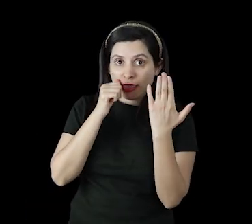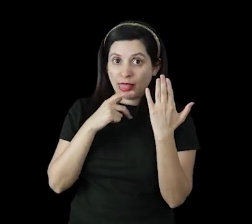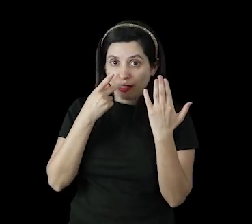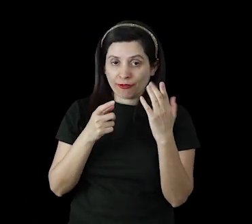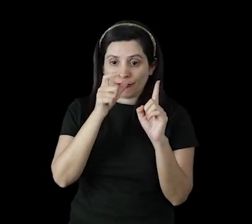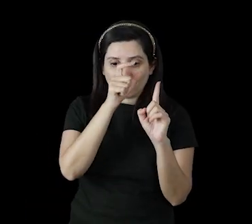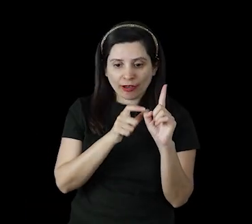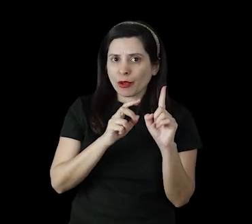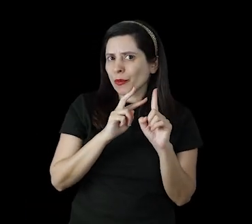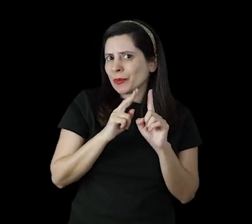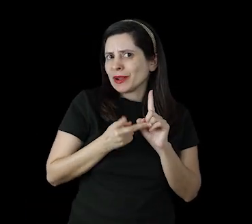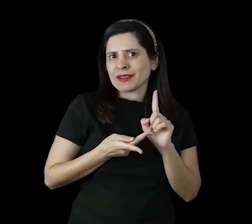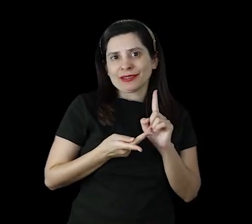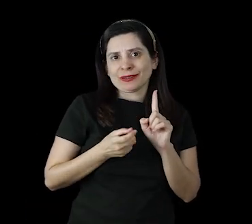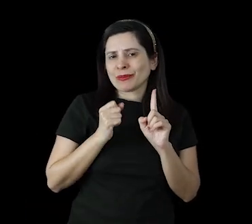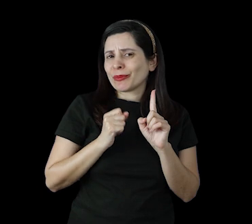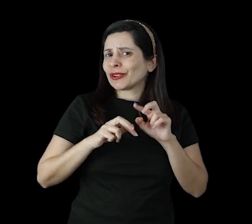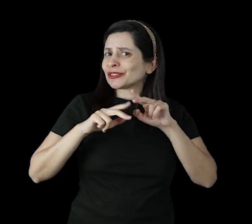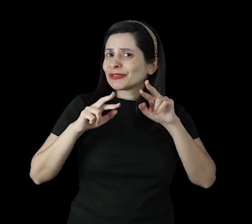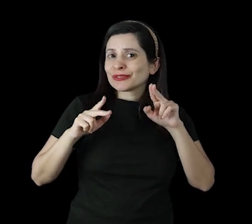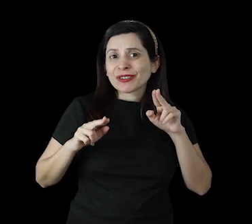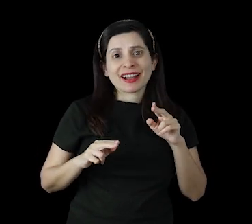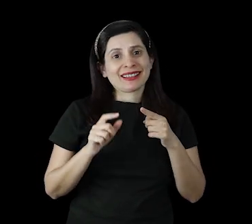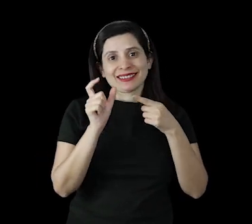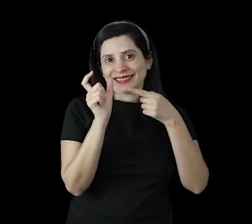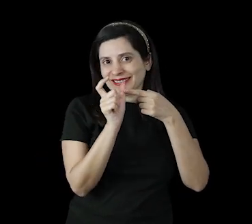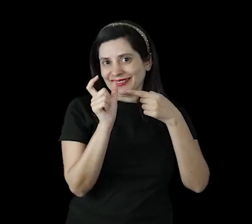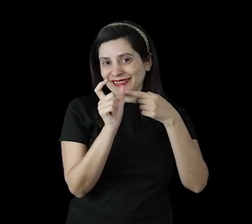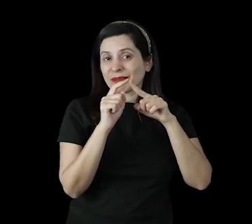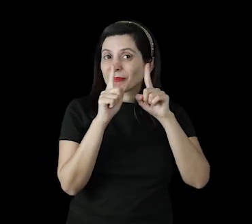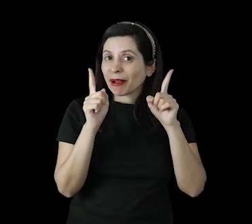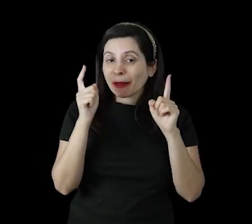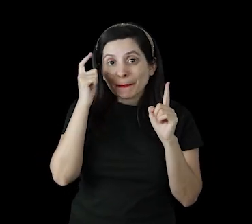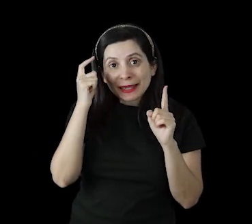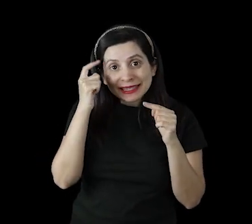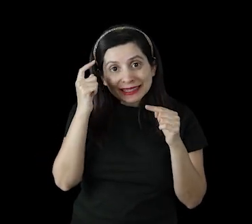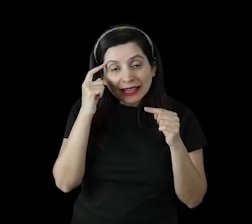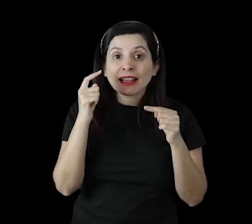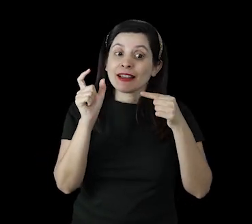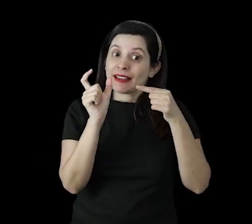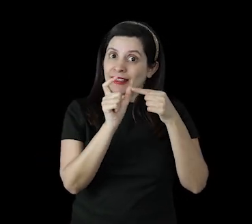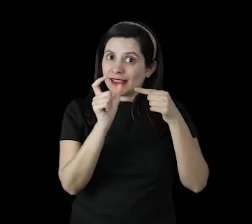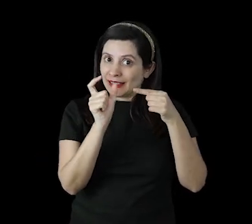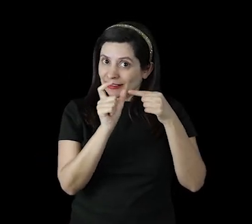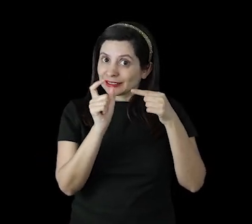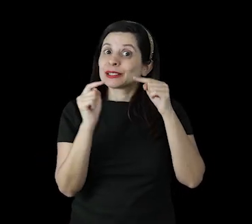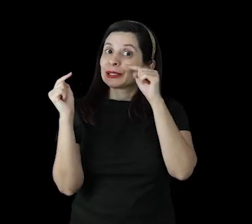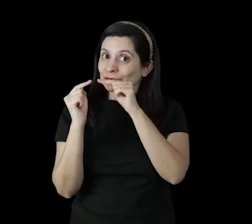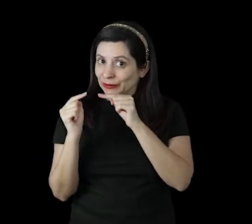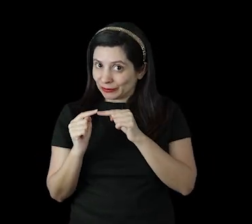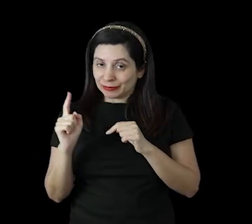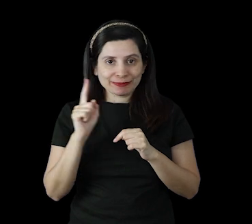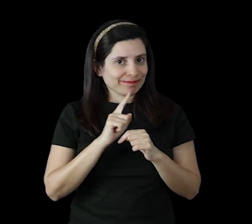personagem, ele não é plano, ele pode ter várias falhas, mas vamos pensar que tem falhas que combinam e tem falhas